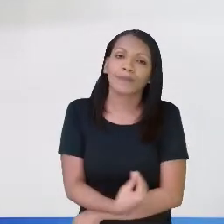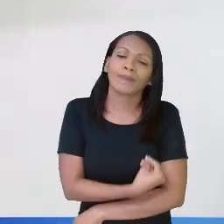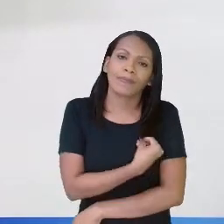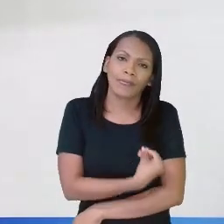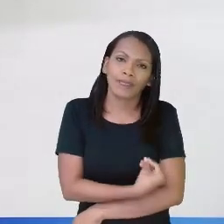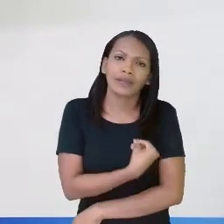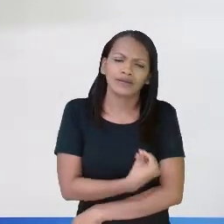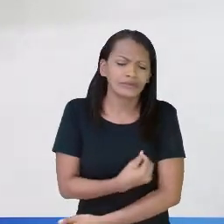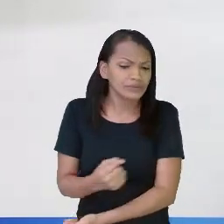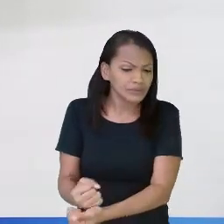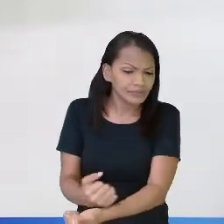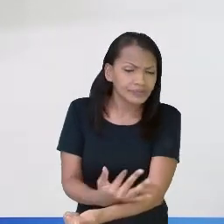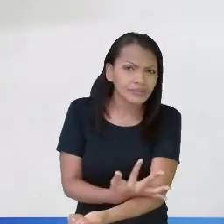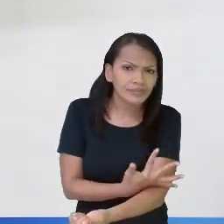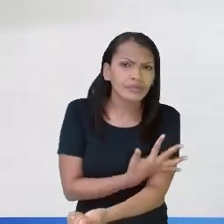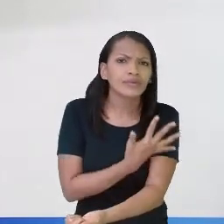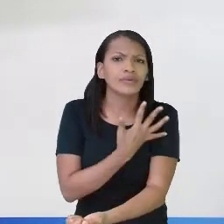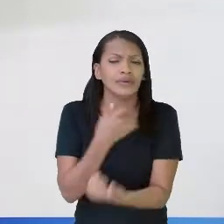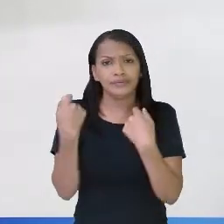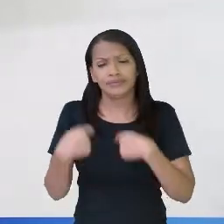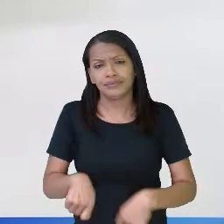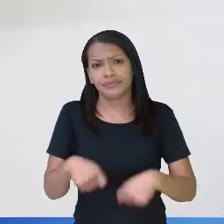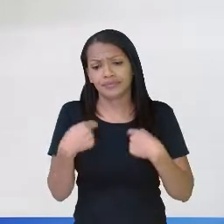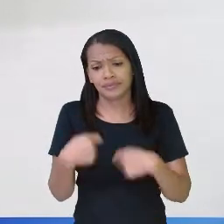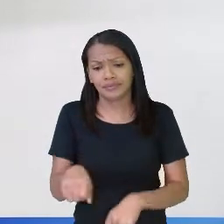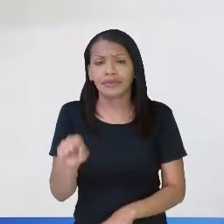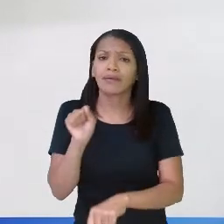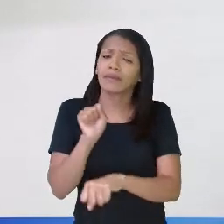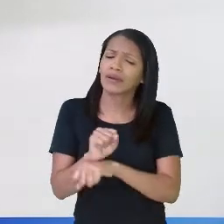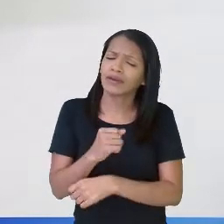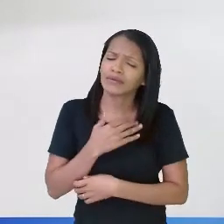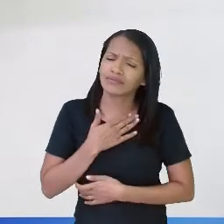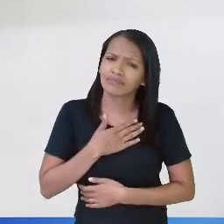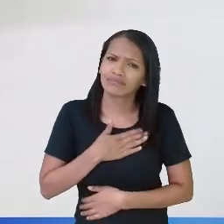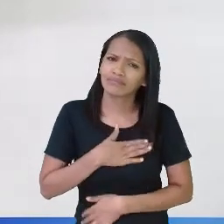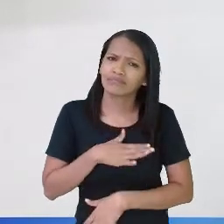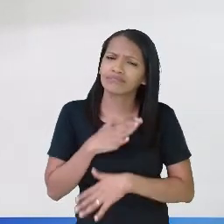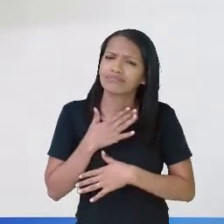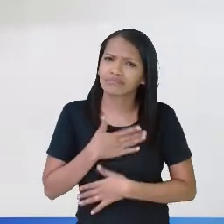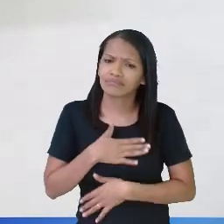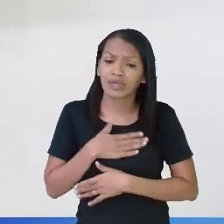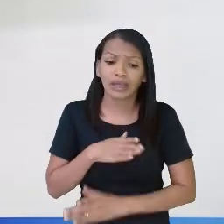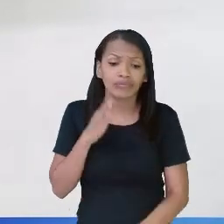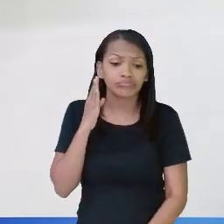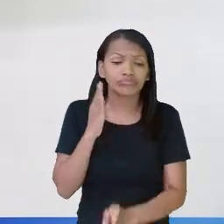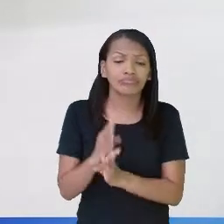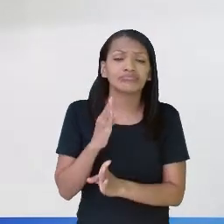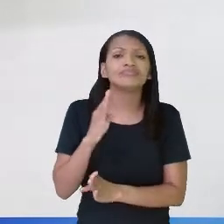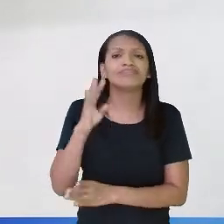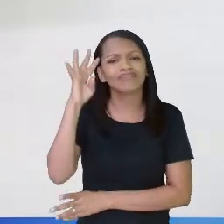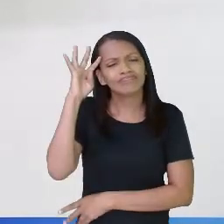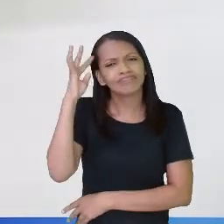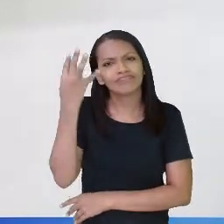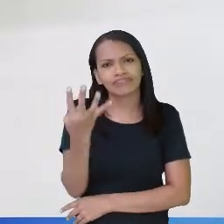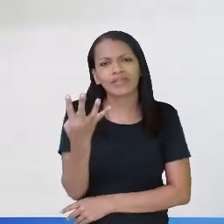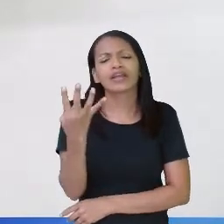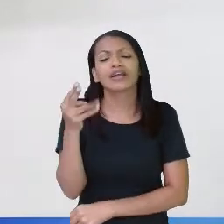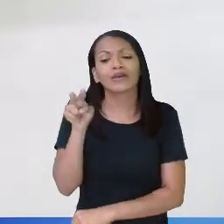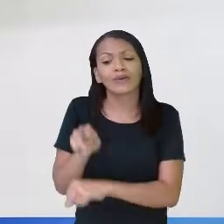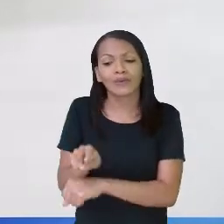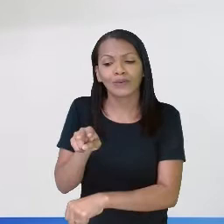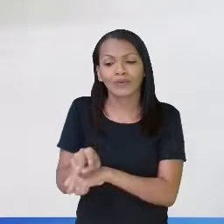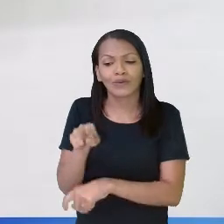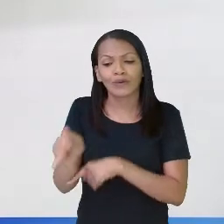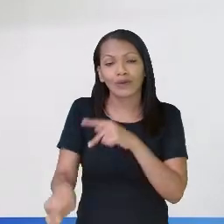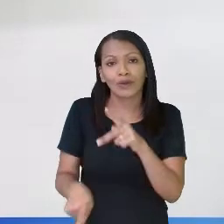né? A emoção dela ali, que ela precisa parar, se acalmar, para achar uma solução, para cuidar do seu povo, da